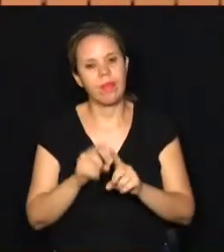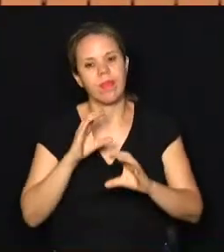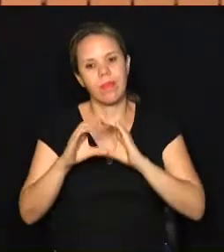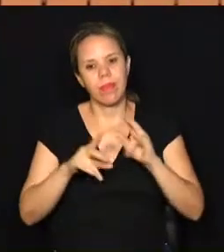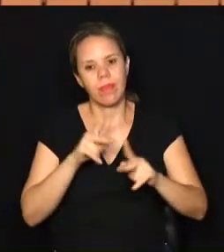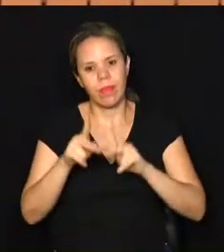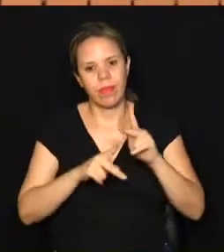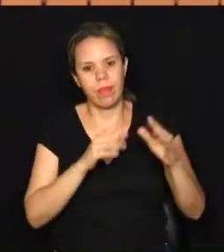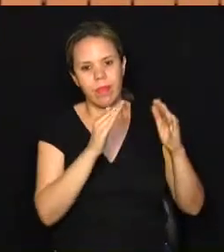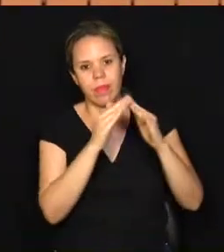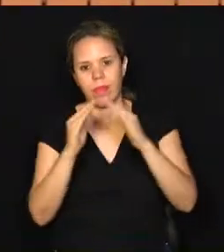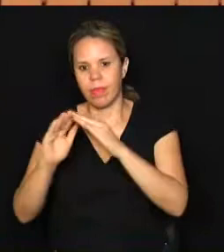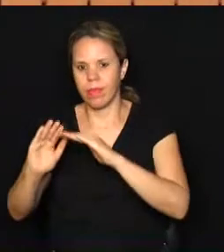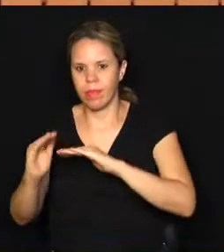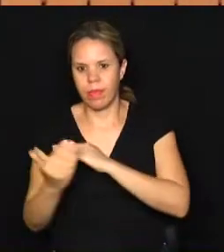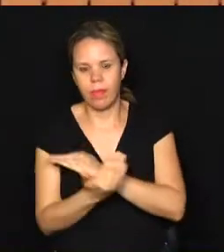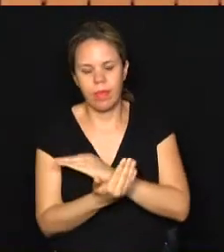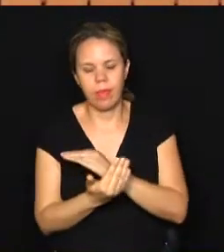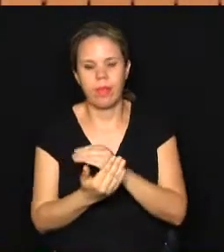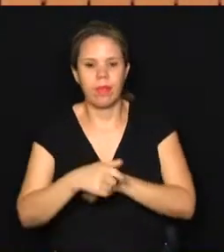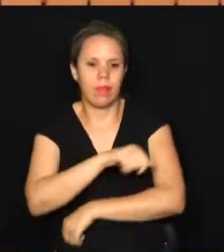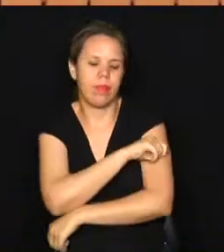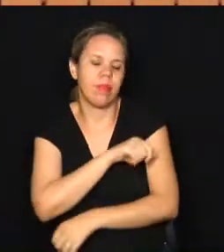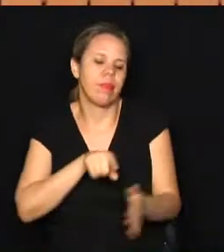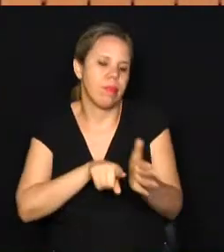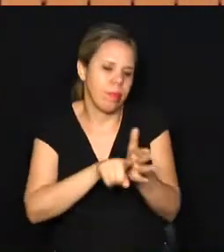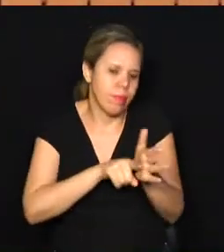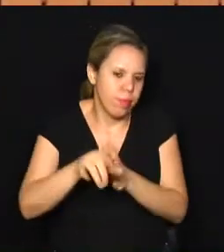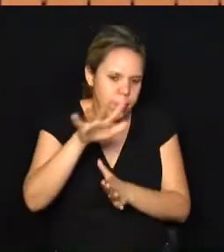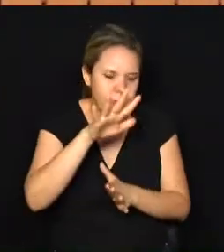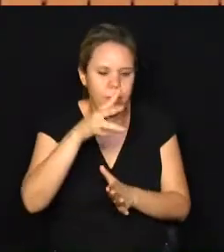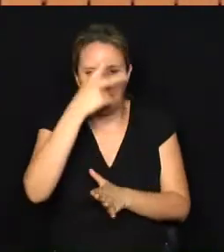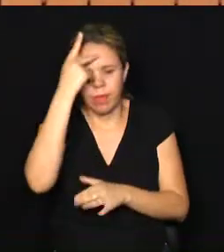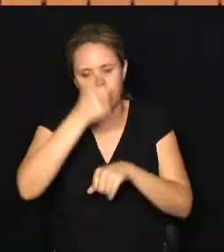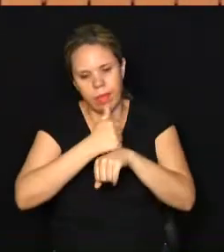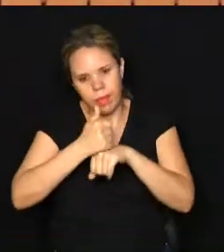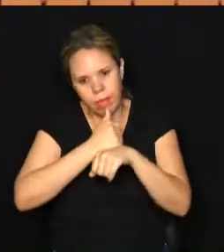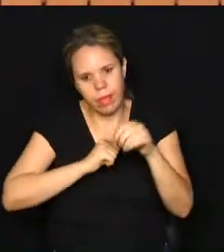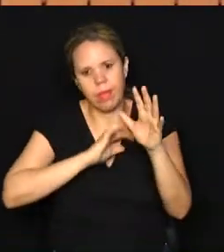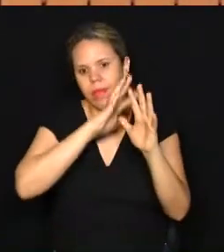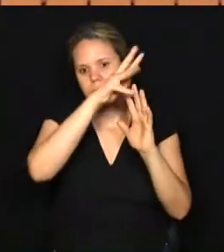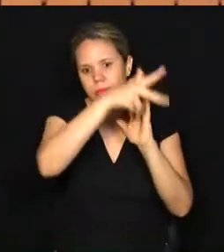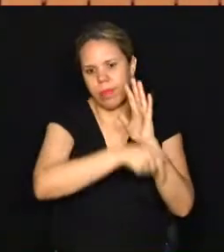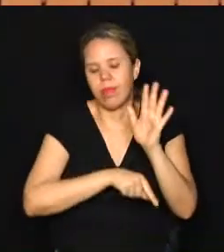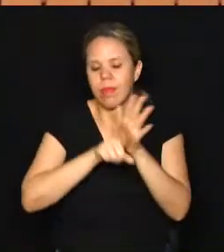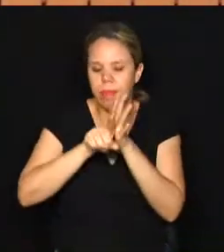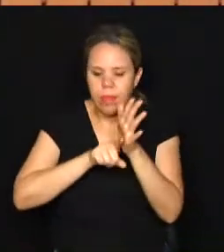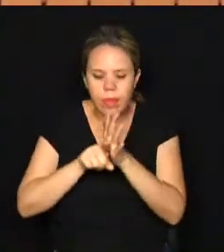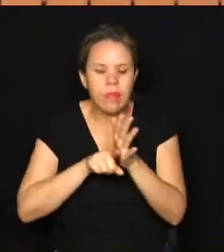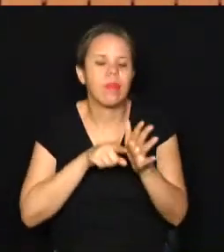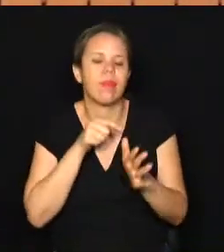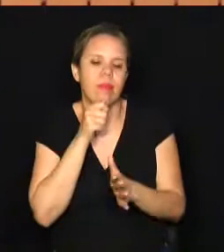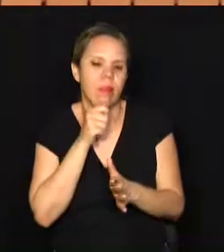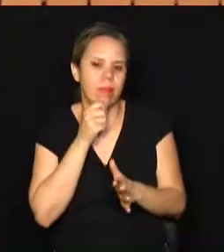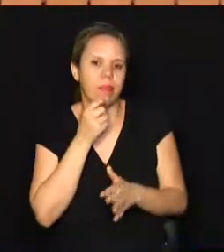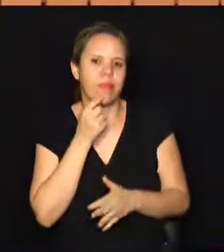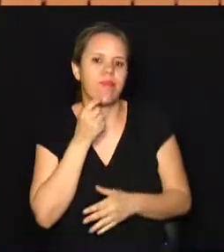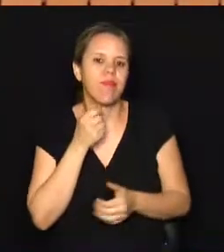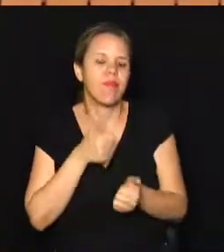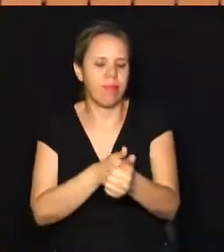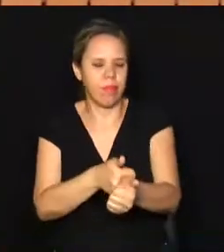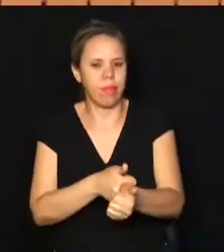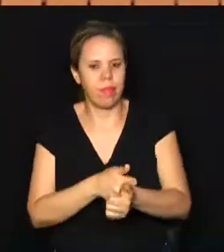moradores, comunidades, estudiosos, ambientalistas, pessoas que estão estudando, que estão